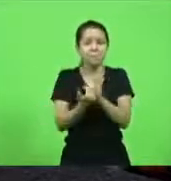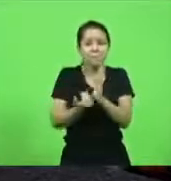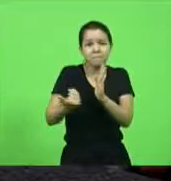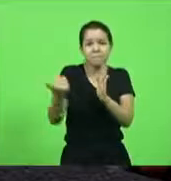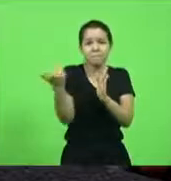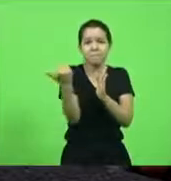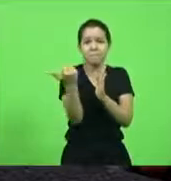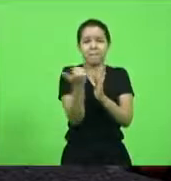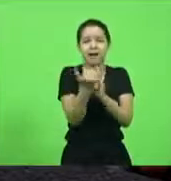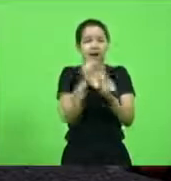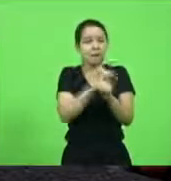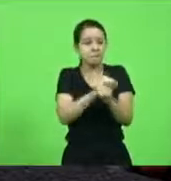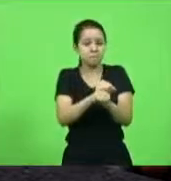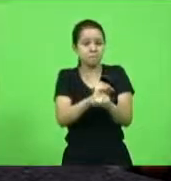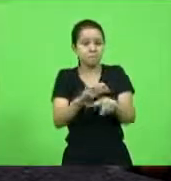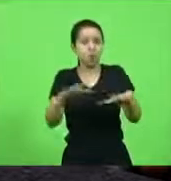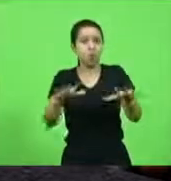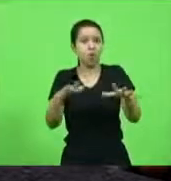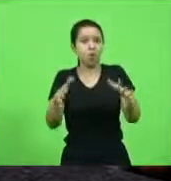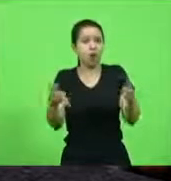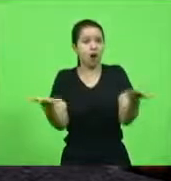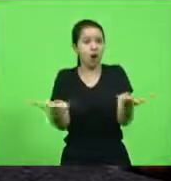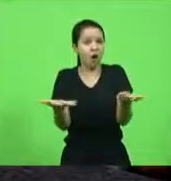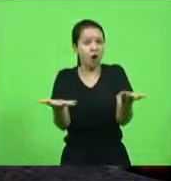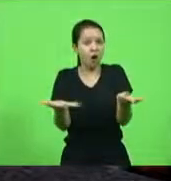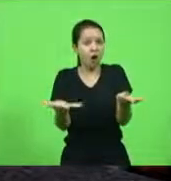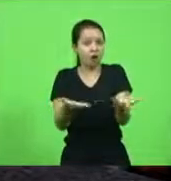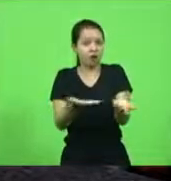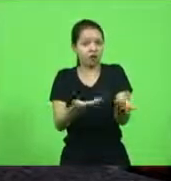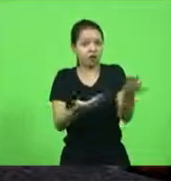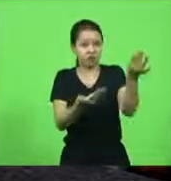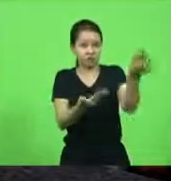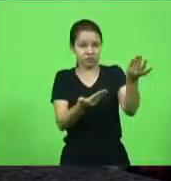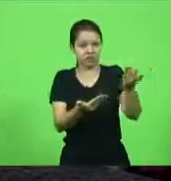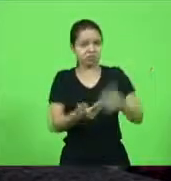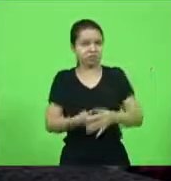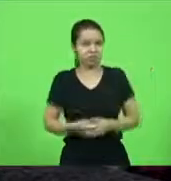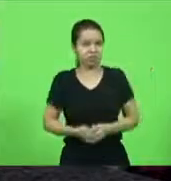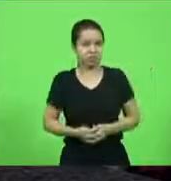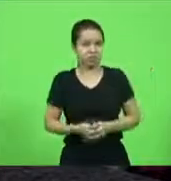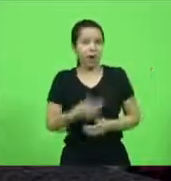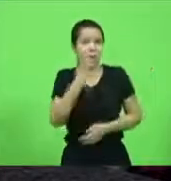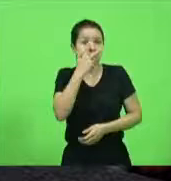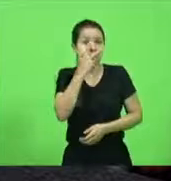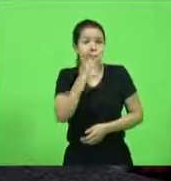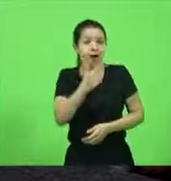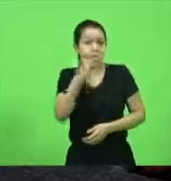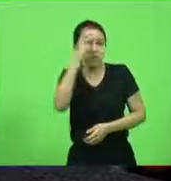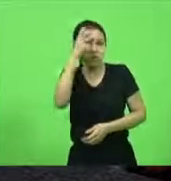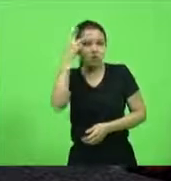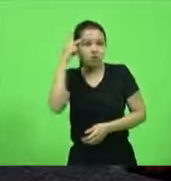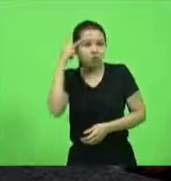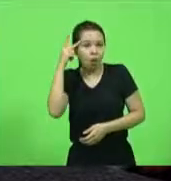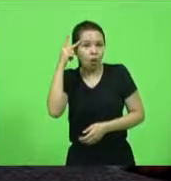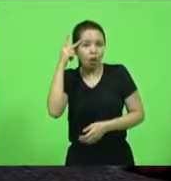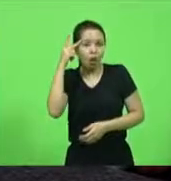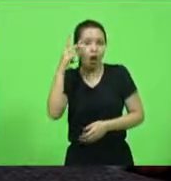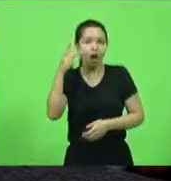nesse momento, está acontecendo. Seria como se alguém passa num sinal de trânsito, fura o sinal de